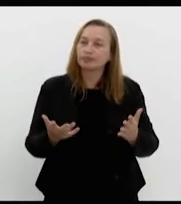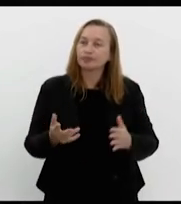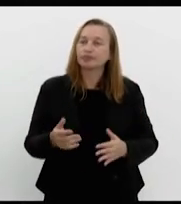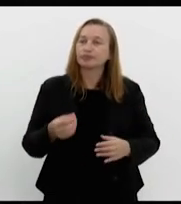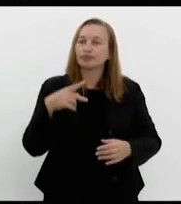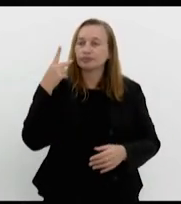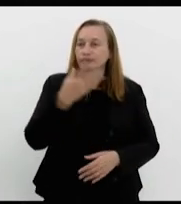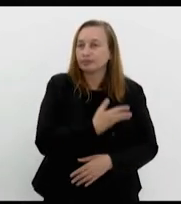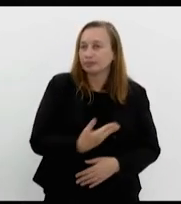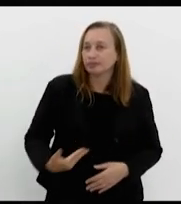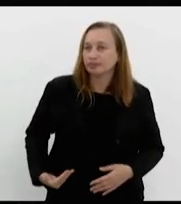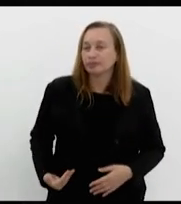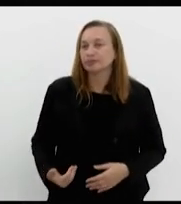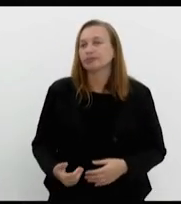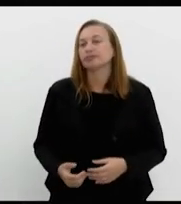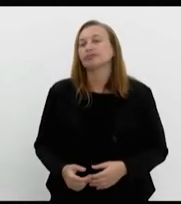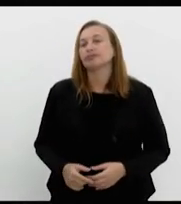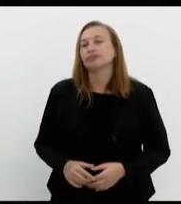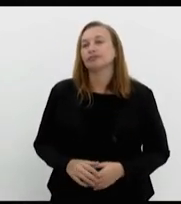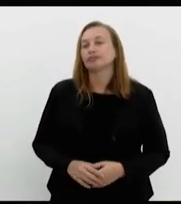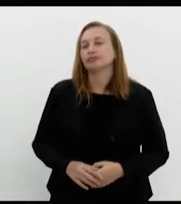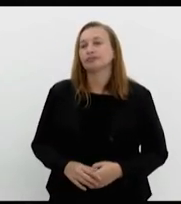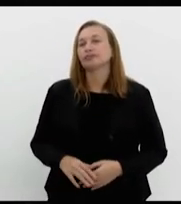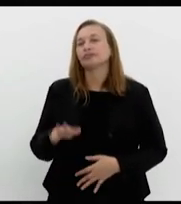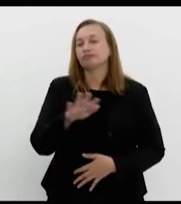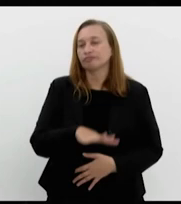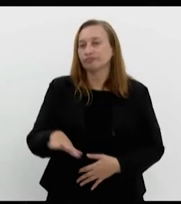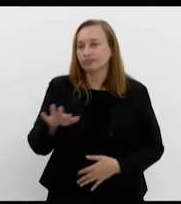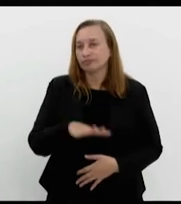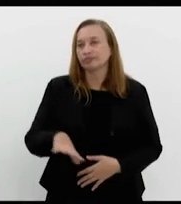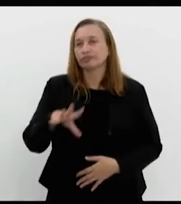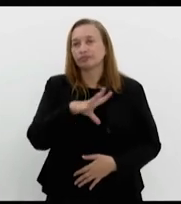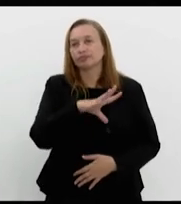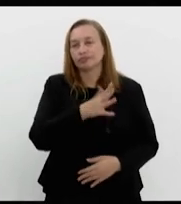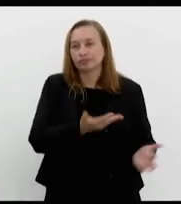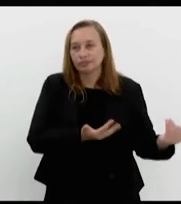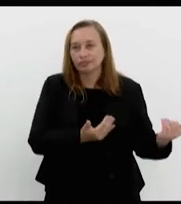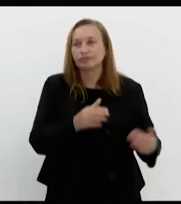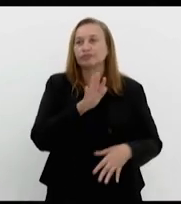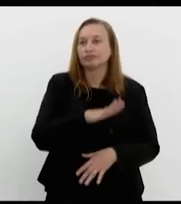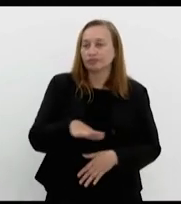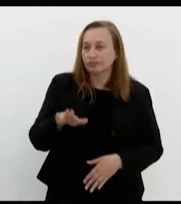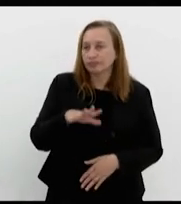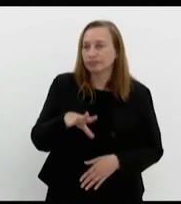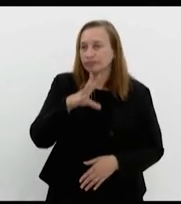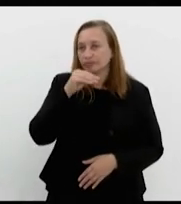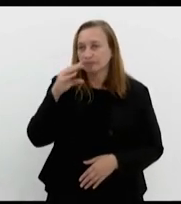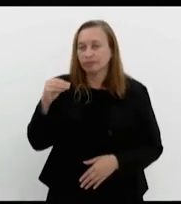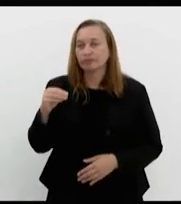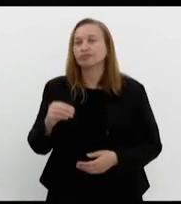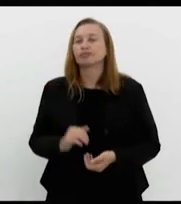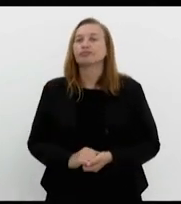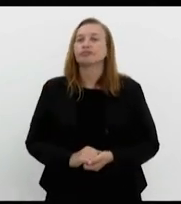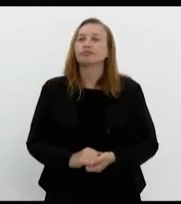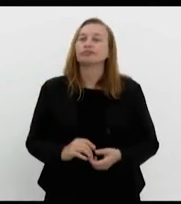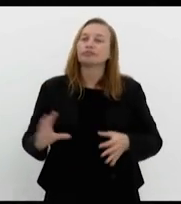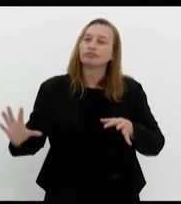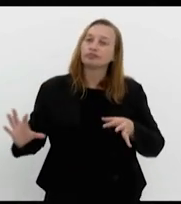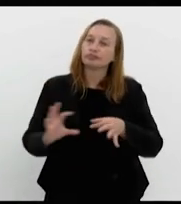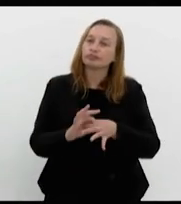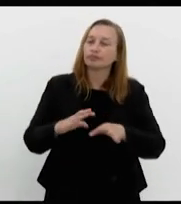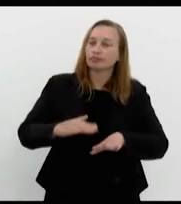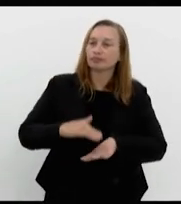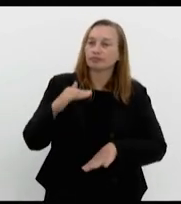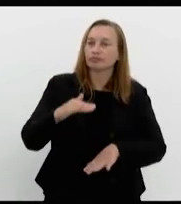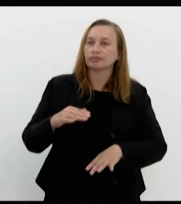políticas públicas e de fomento para que crianças, jovens e adultos sejam cada vez mais conectados